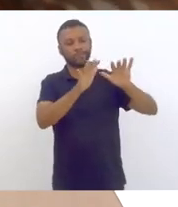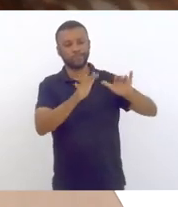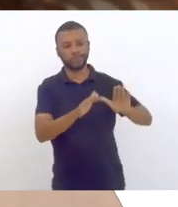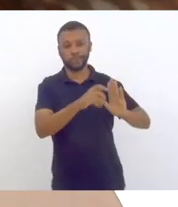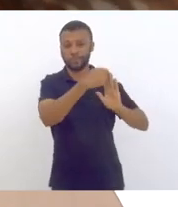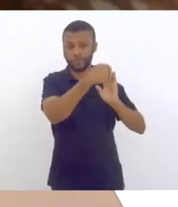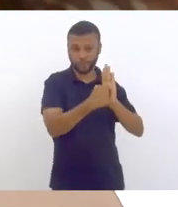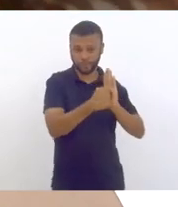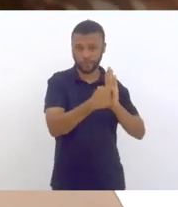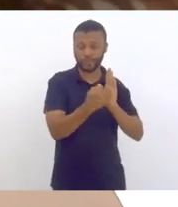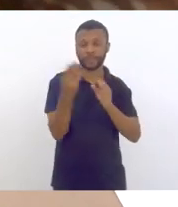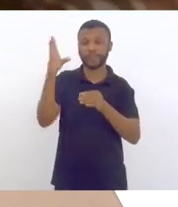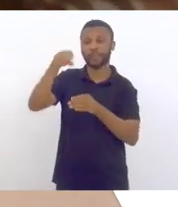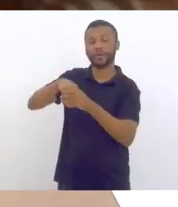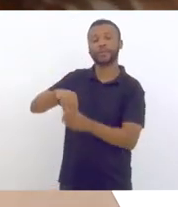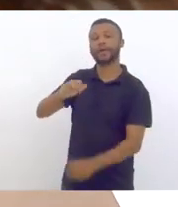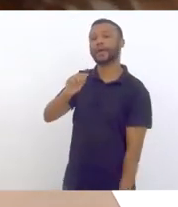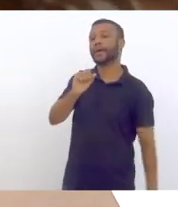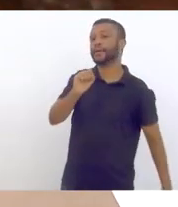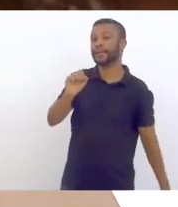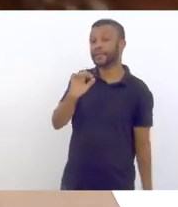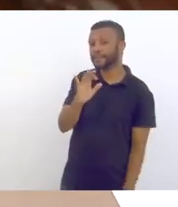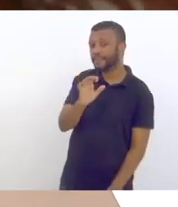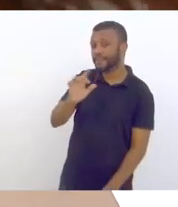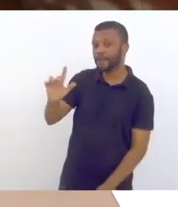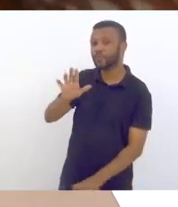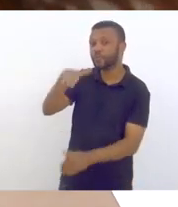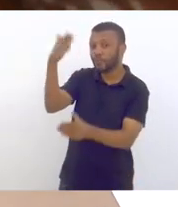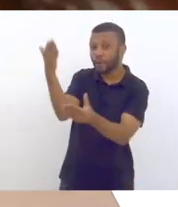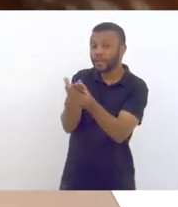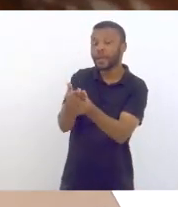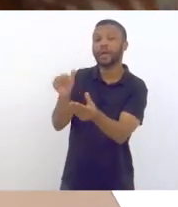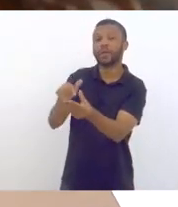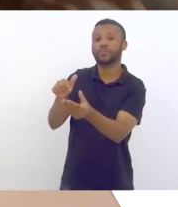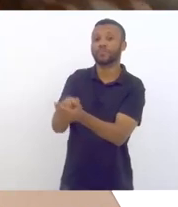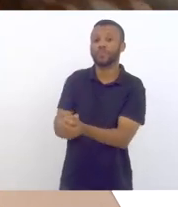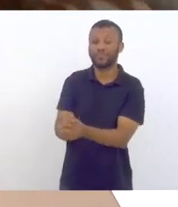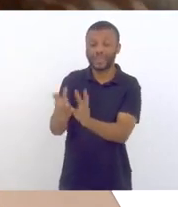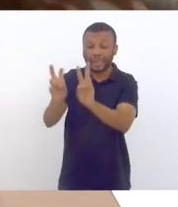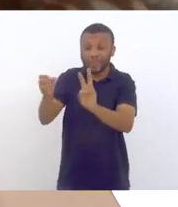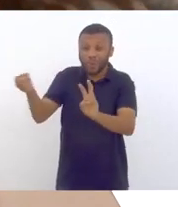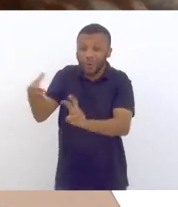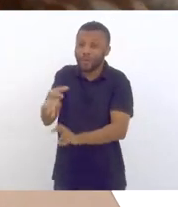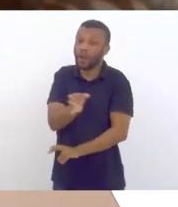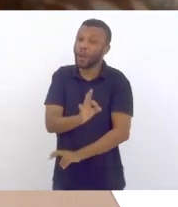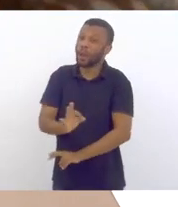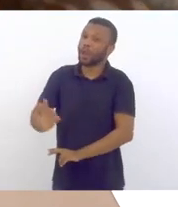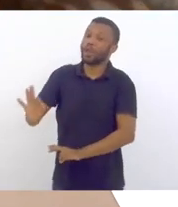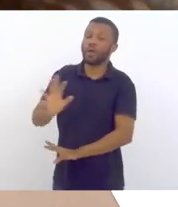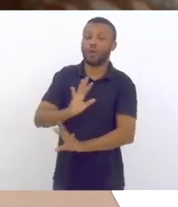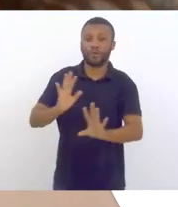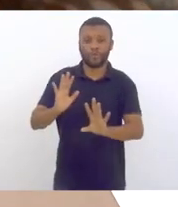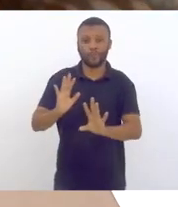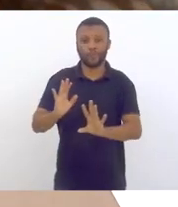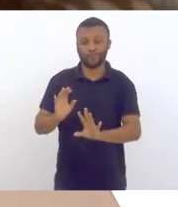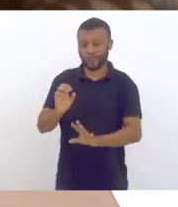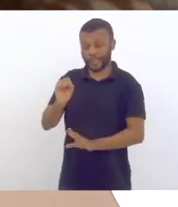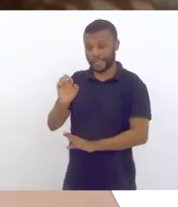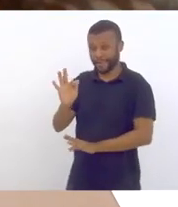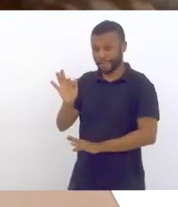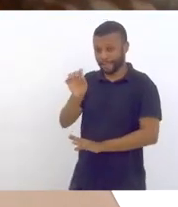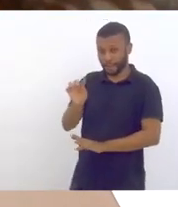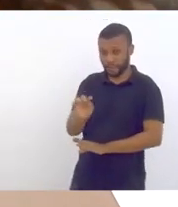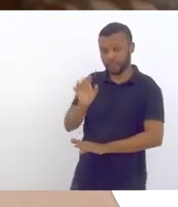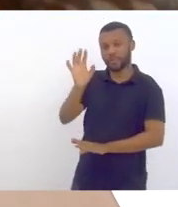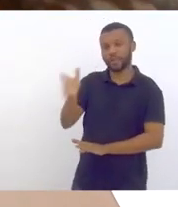sem Então não é um tema novo A Fazenda já deglutiu isso tudo e neste e neste